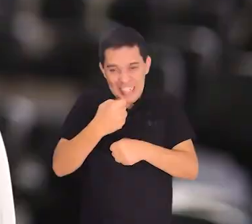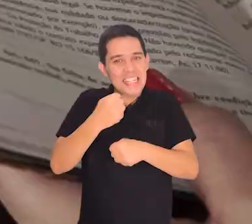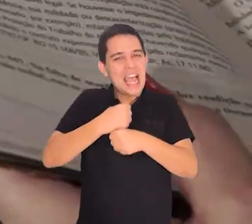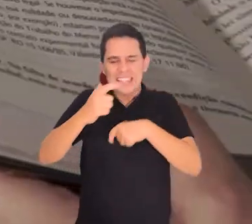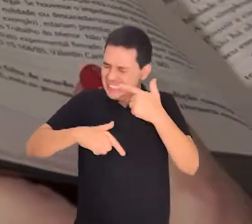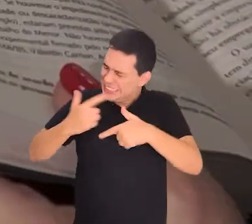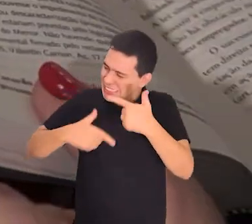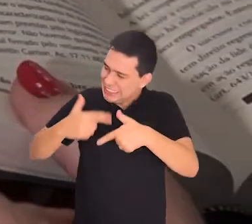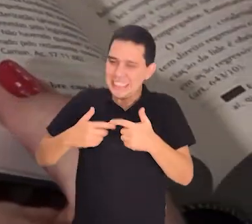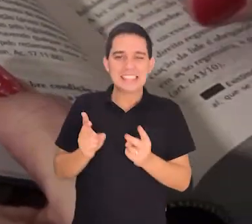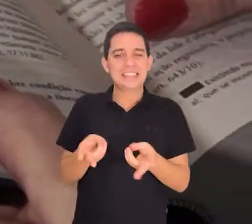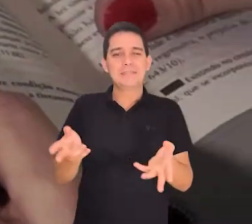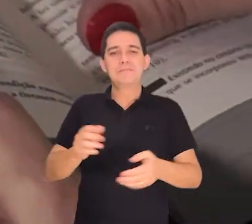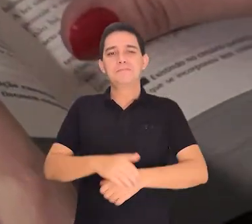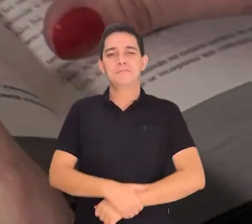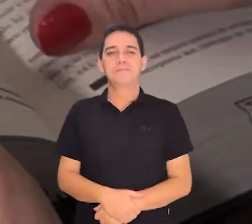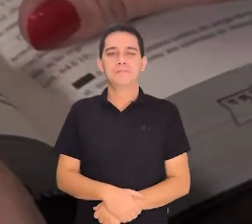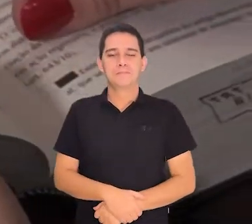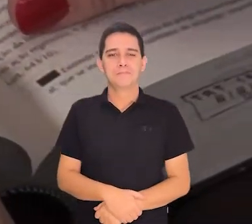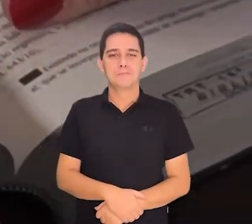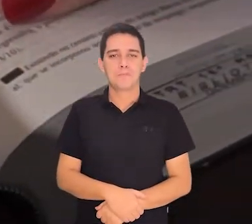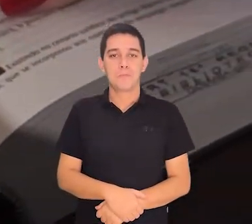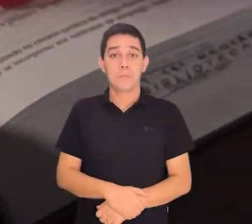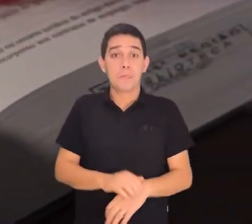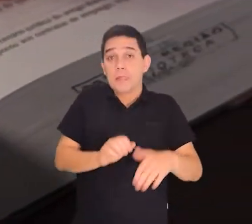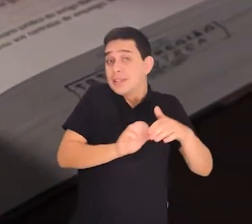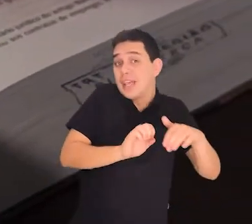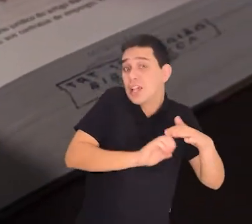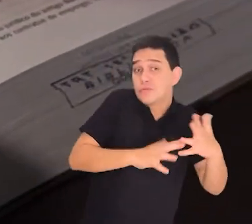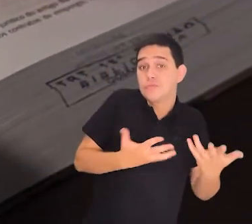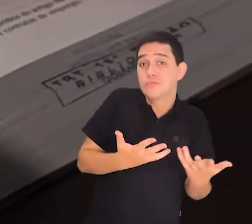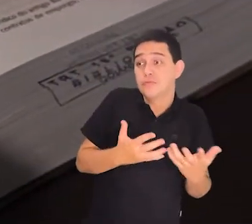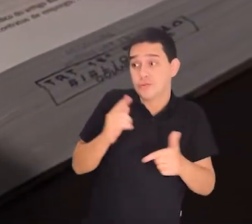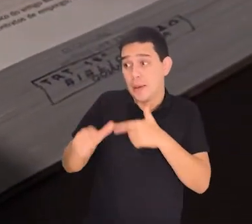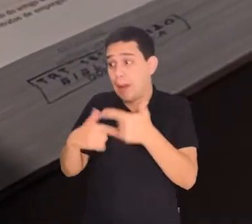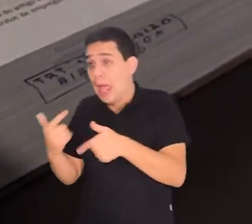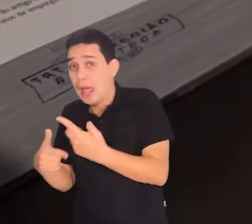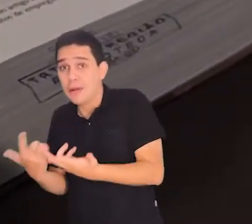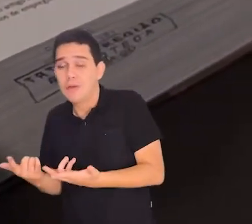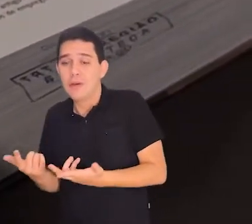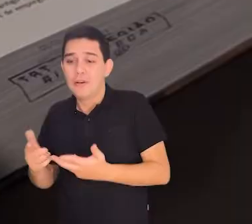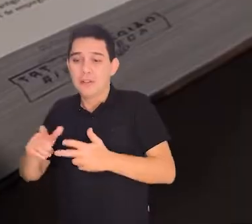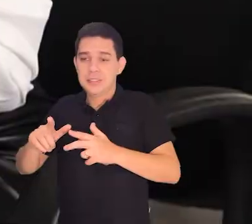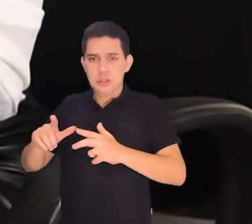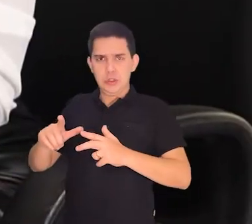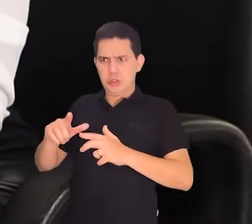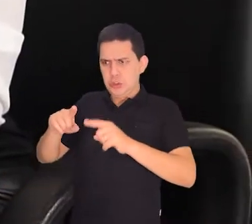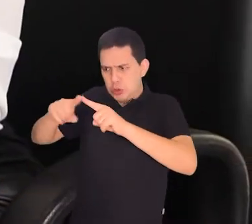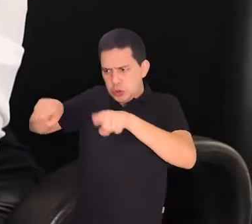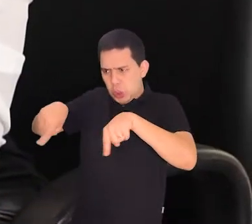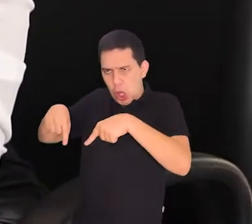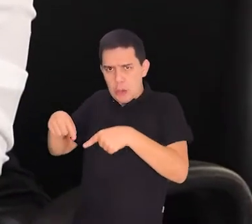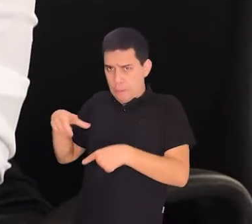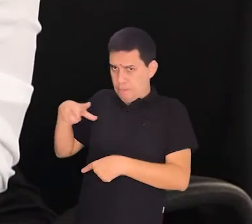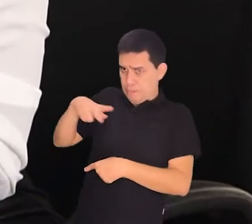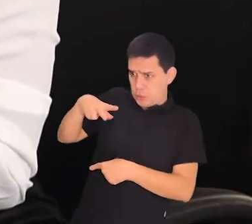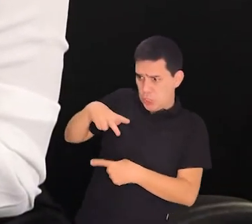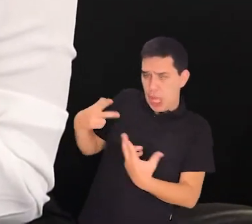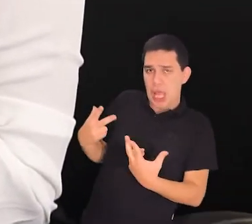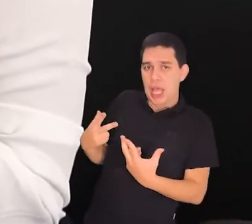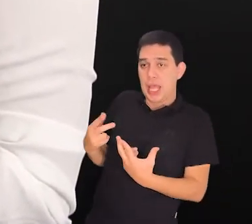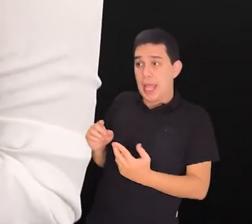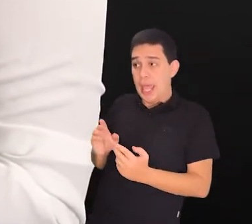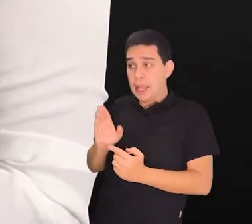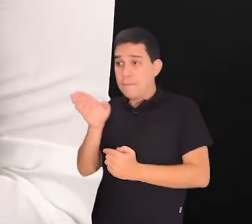caminho. Estágios, empregos em empresas do ramo, escritório particular. A carreira de Karine foi